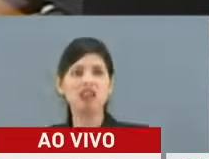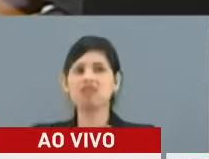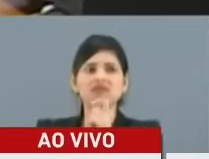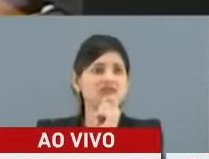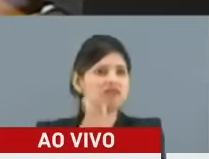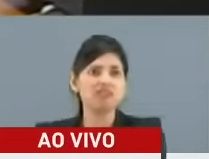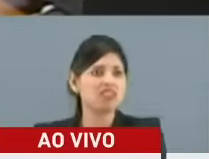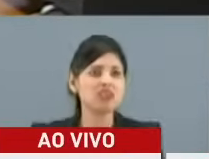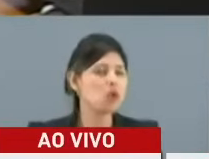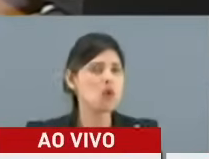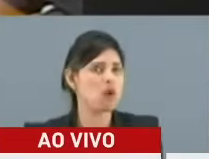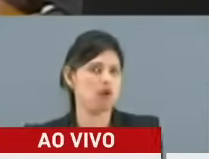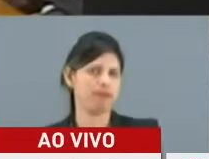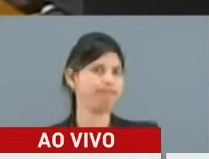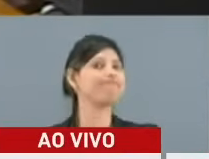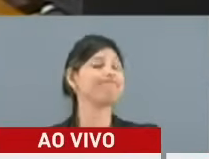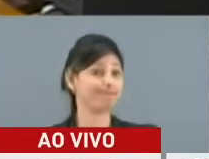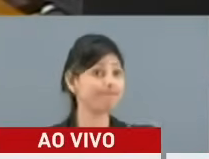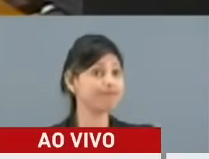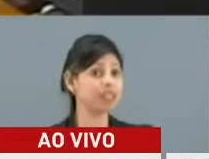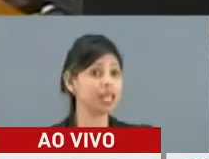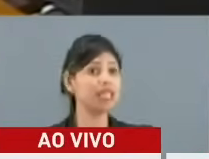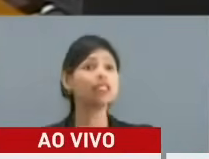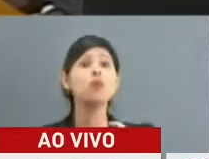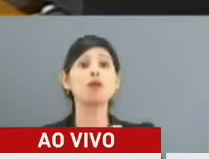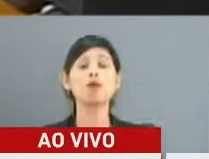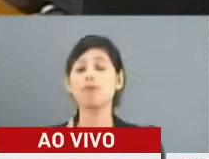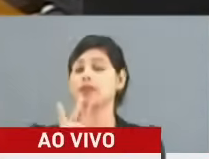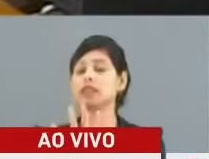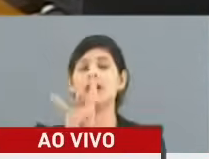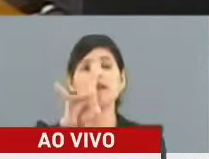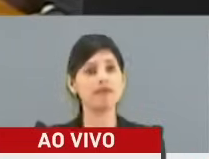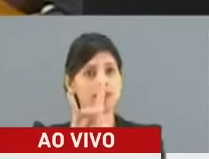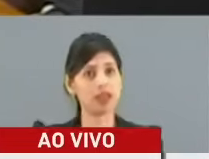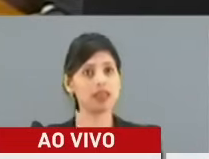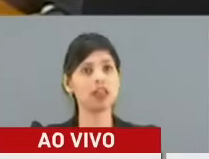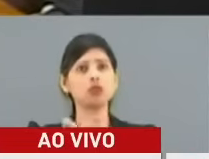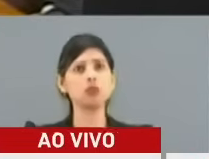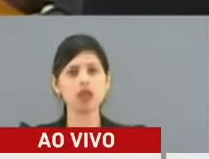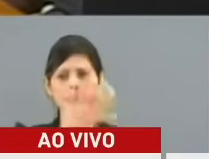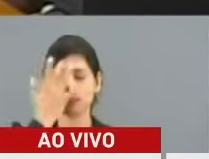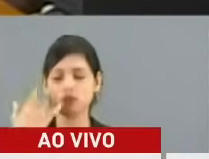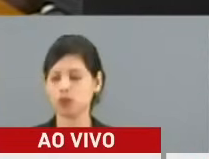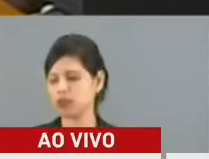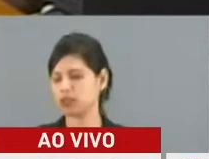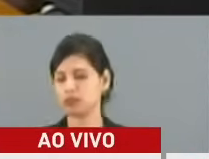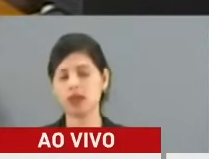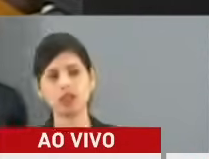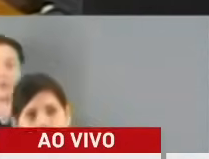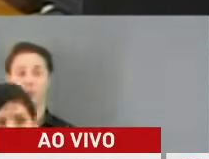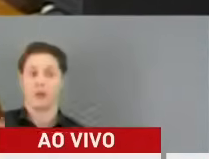E serve muito, senador Magno Malta. Serve para mostrar a verdade. Serve para mostrar quem é transparente no que está